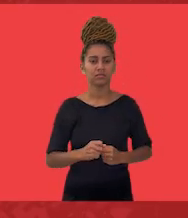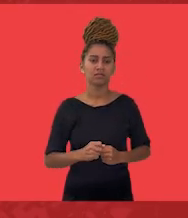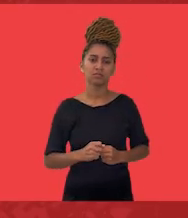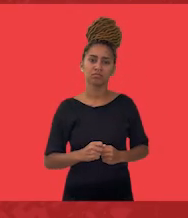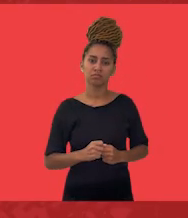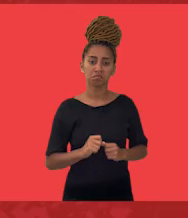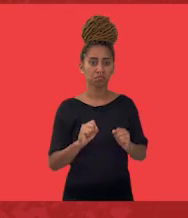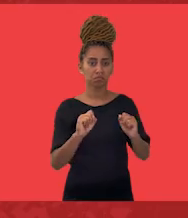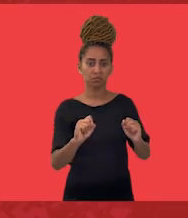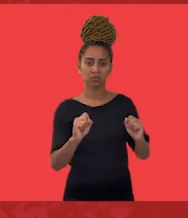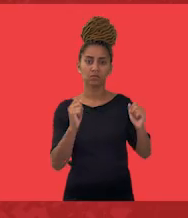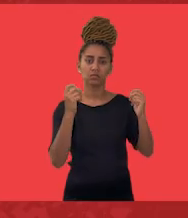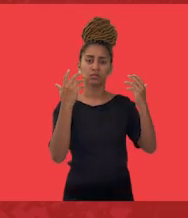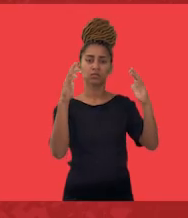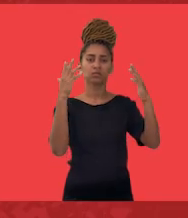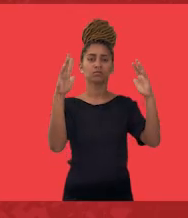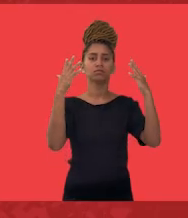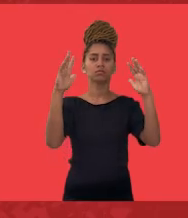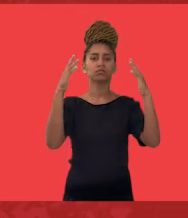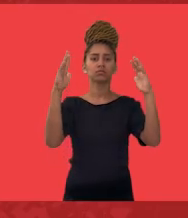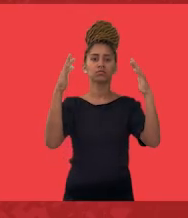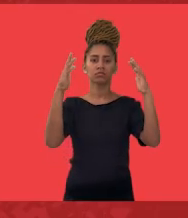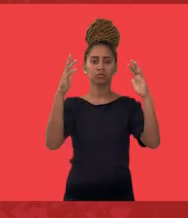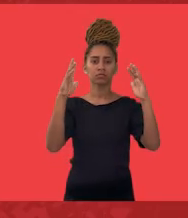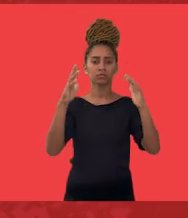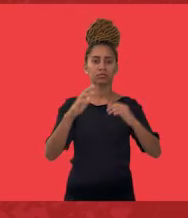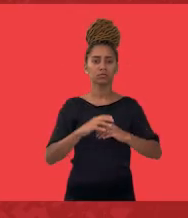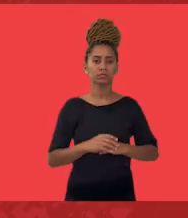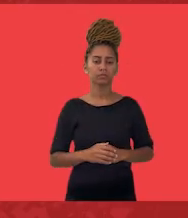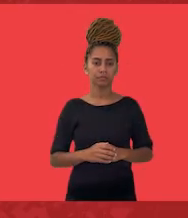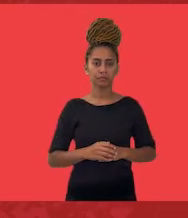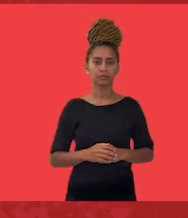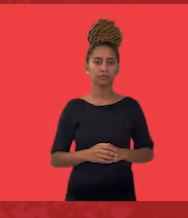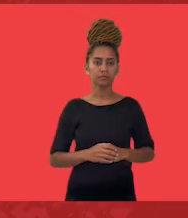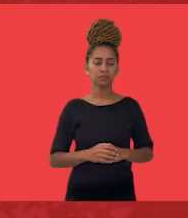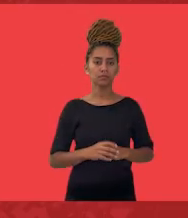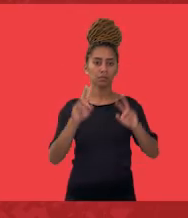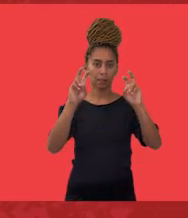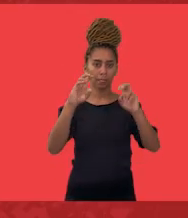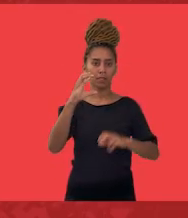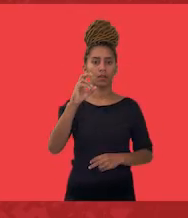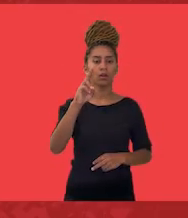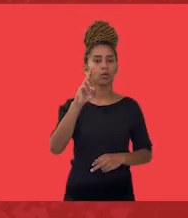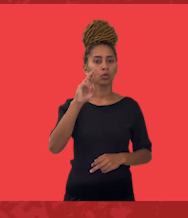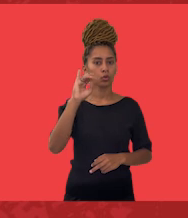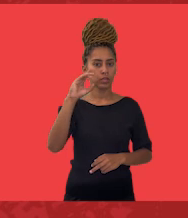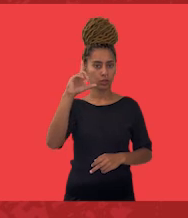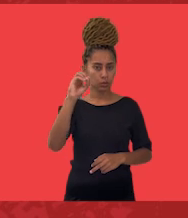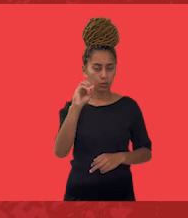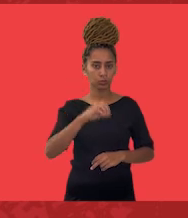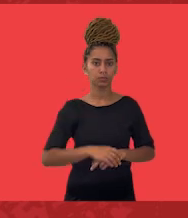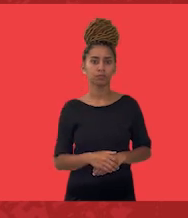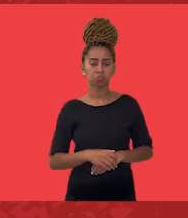inconfessável, inominável e revelado até mesmo em terapia, a